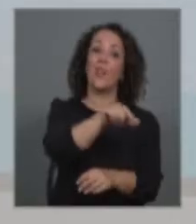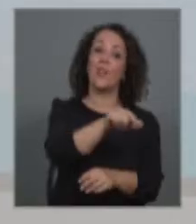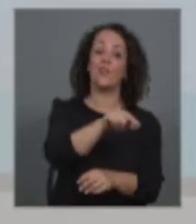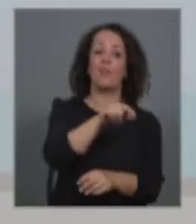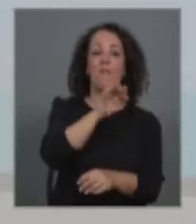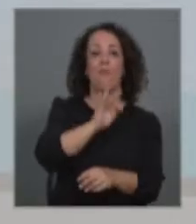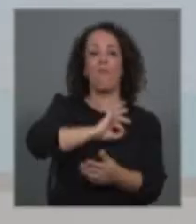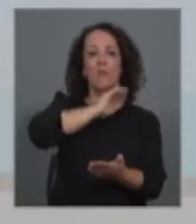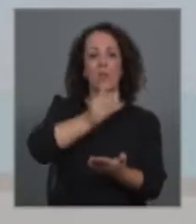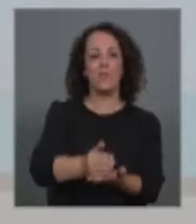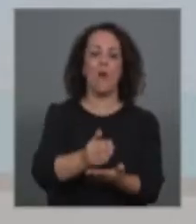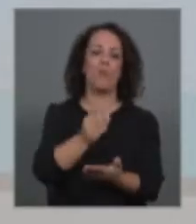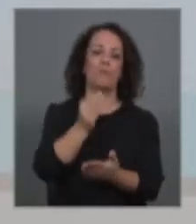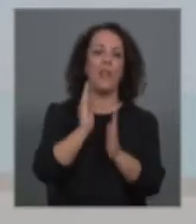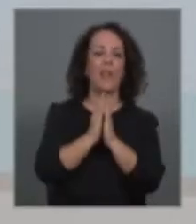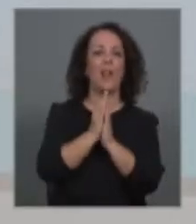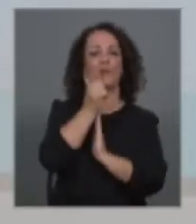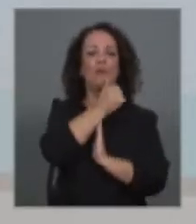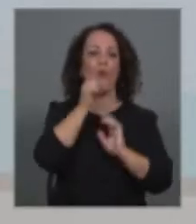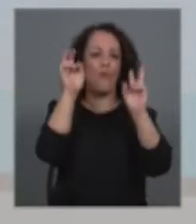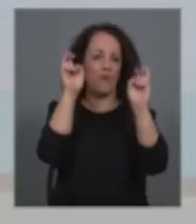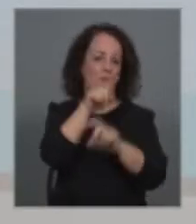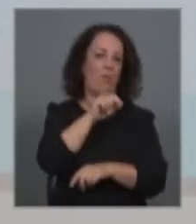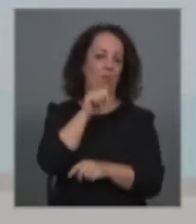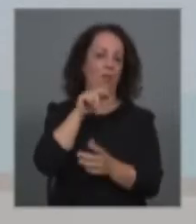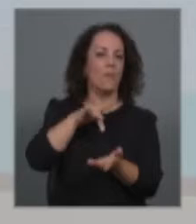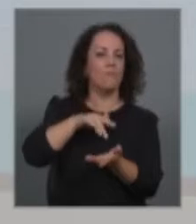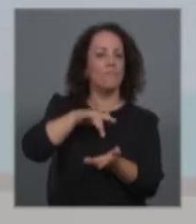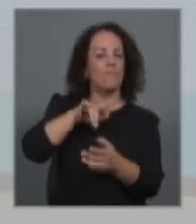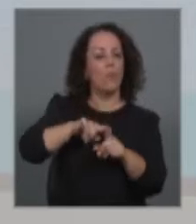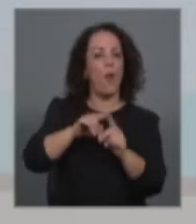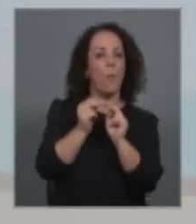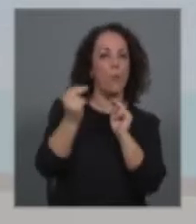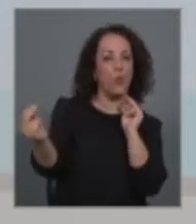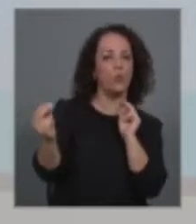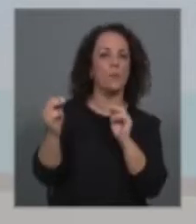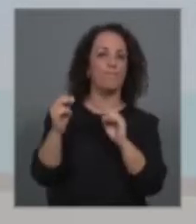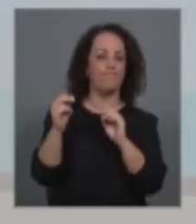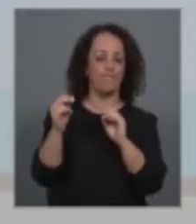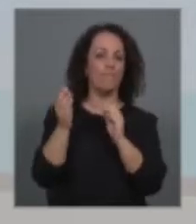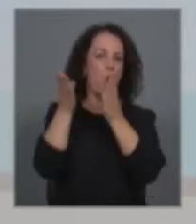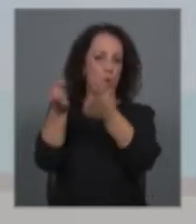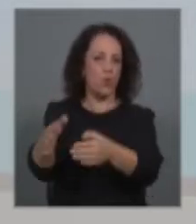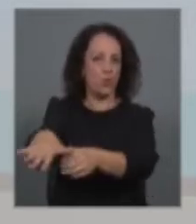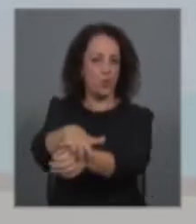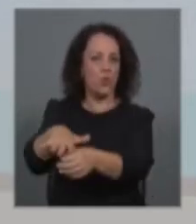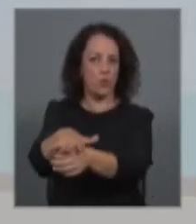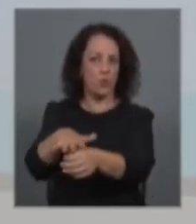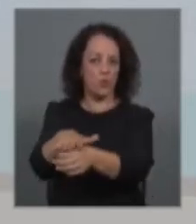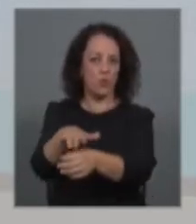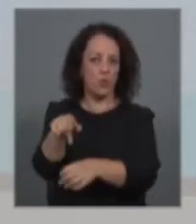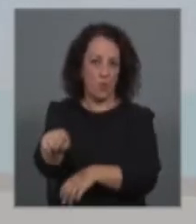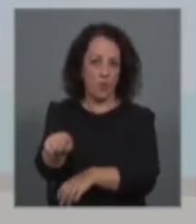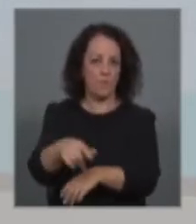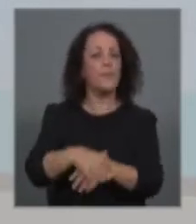que mantém um contacto e uma presença e um canal de auxílio com este cenário com esta situação em